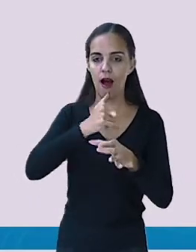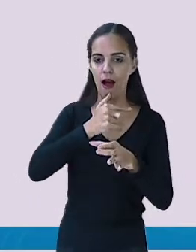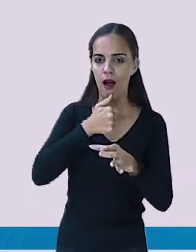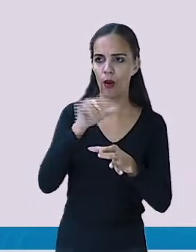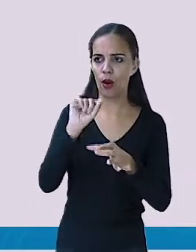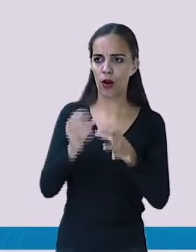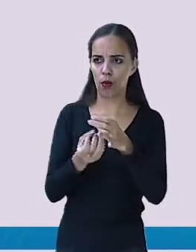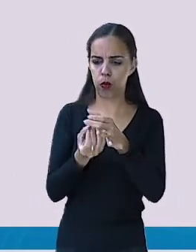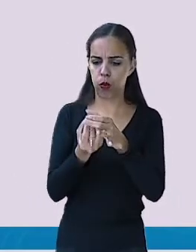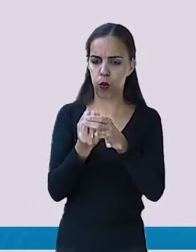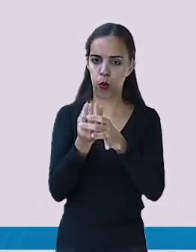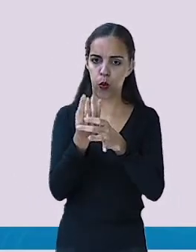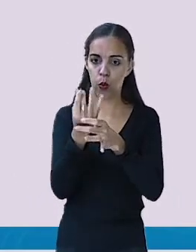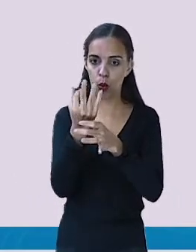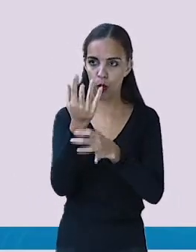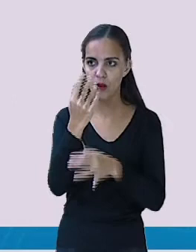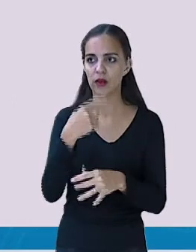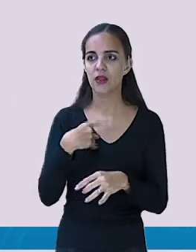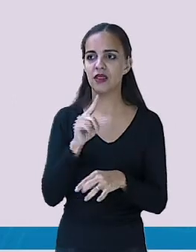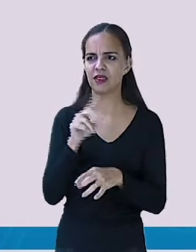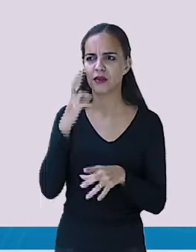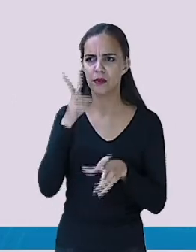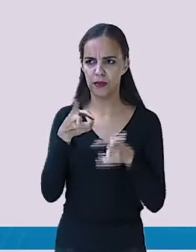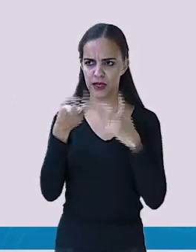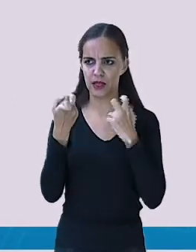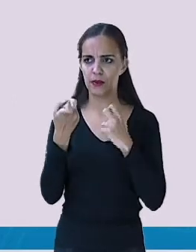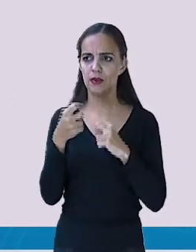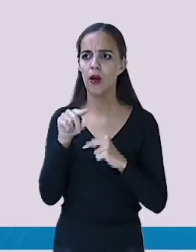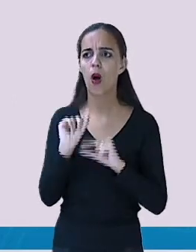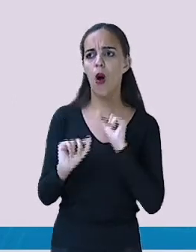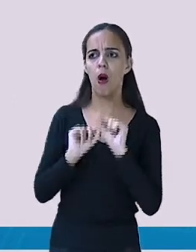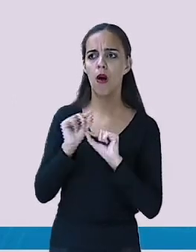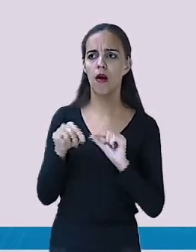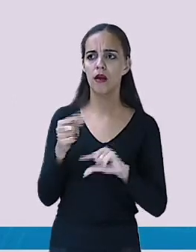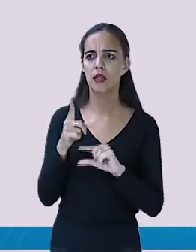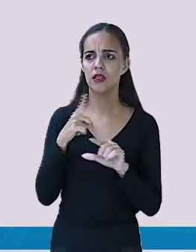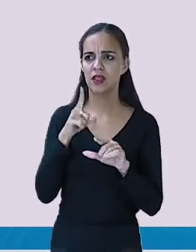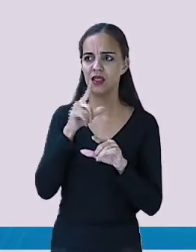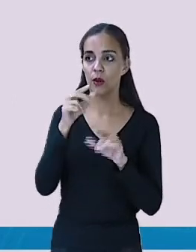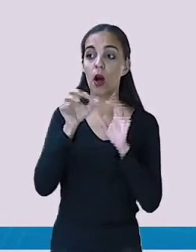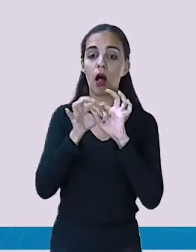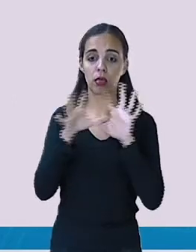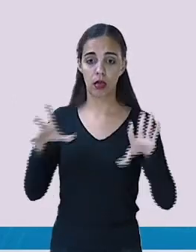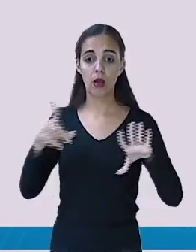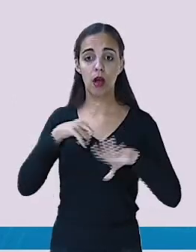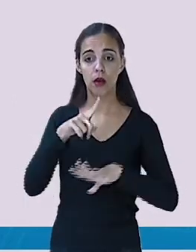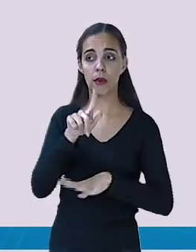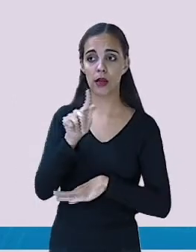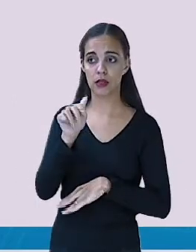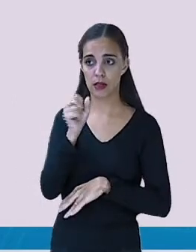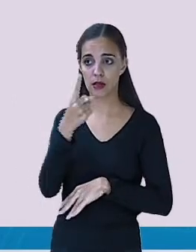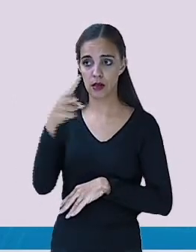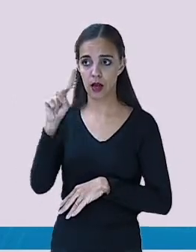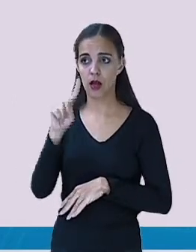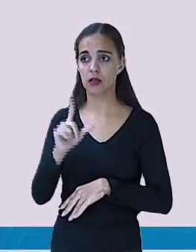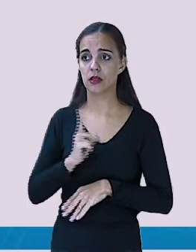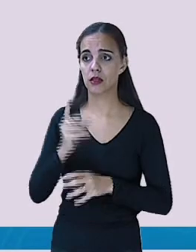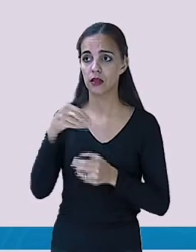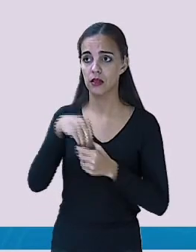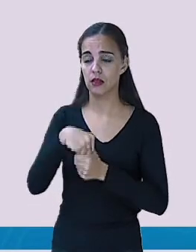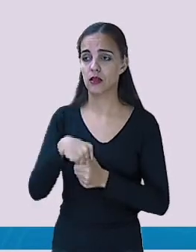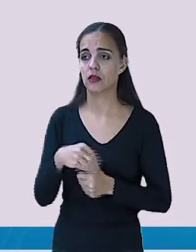na hora que está acontecendo essa efervescência ocorre liberação de gases